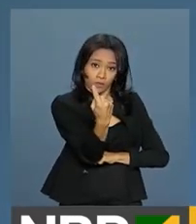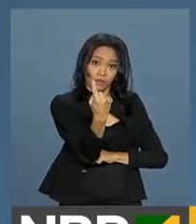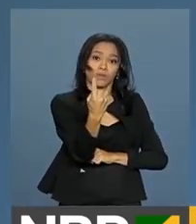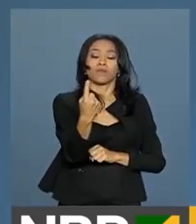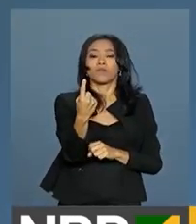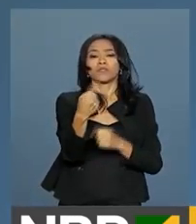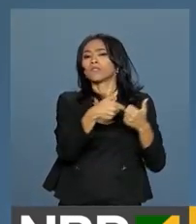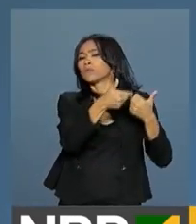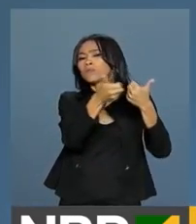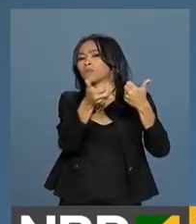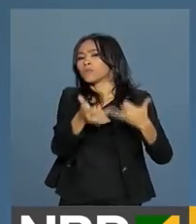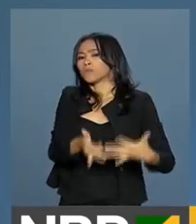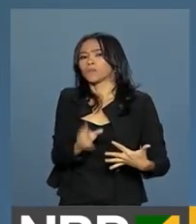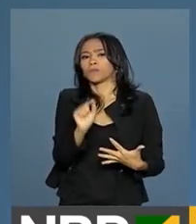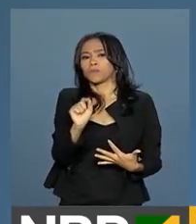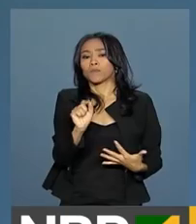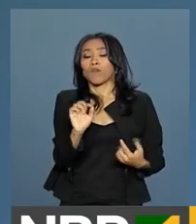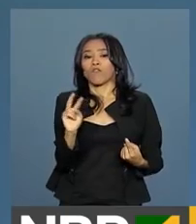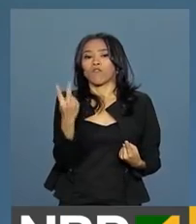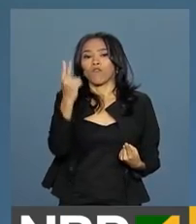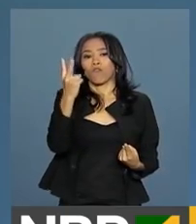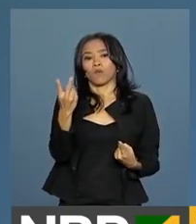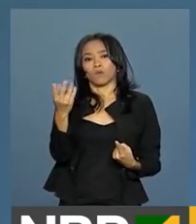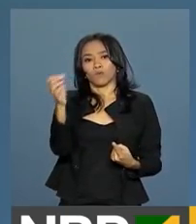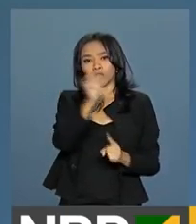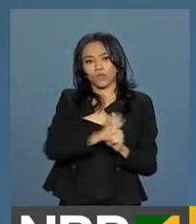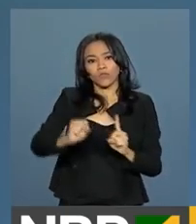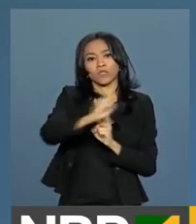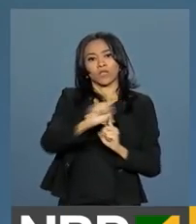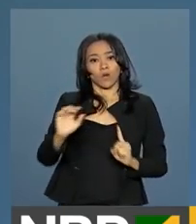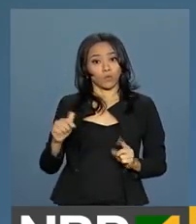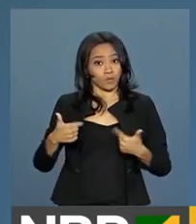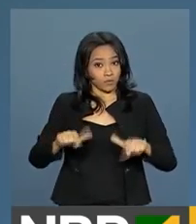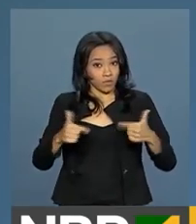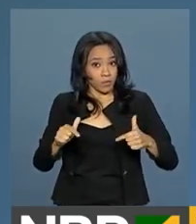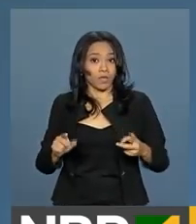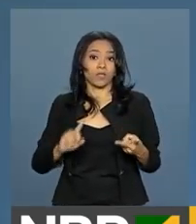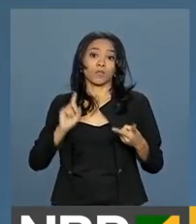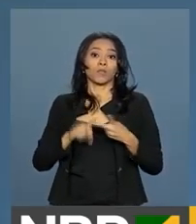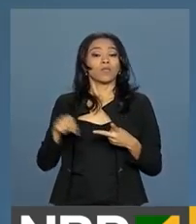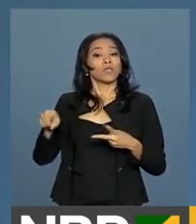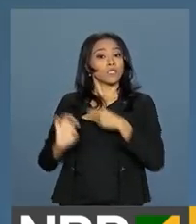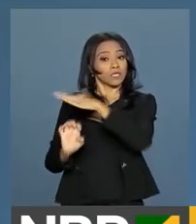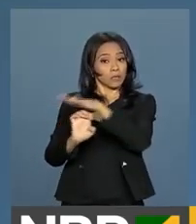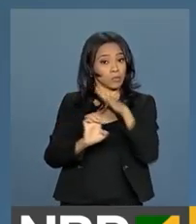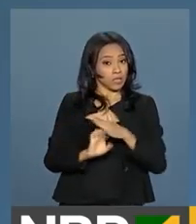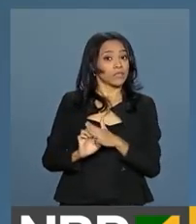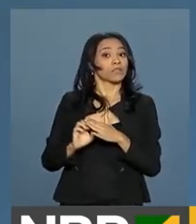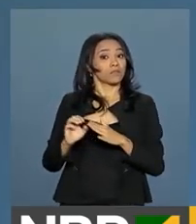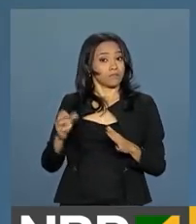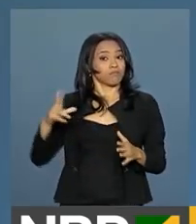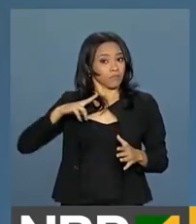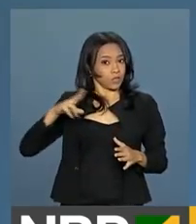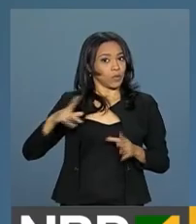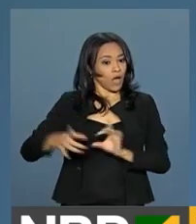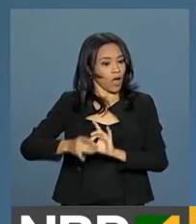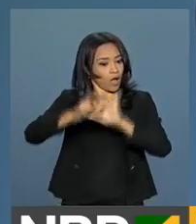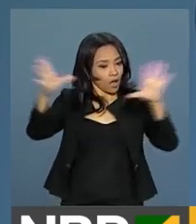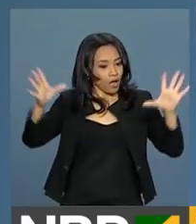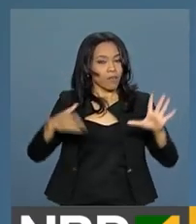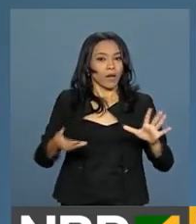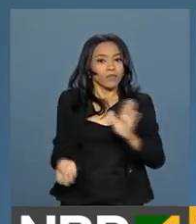menciona os valores sociais do trabalho e da livre iniciativa como fundamentos do